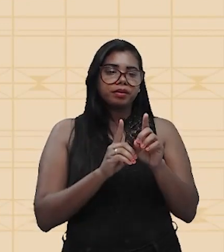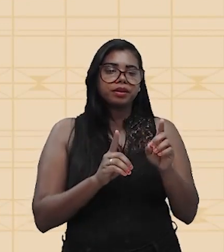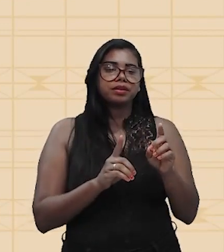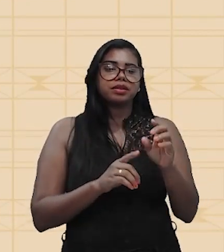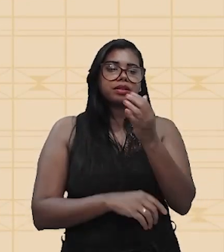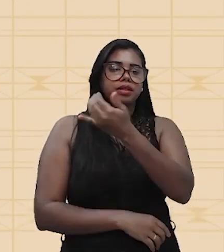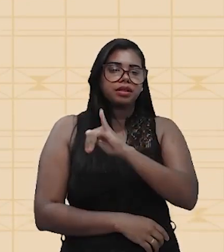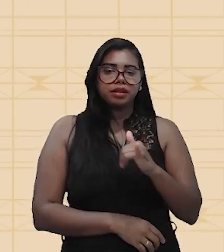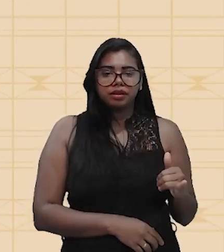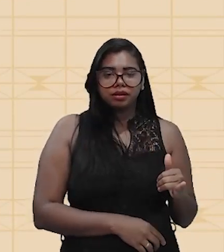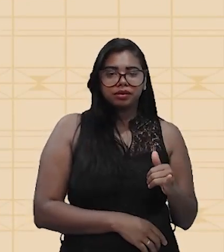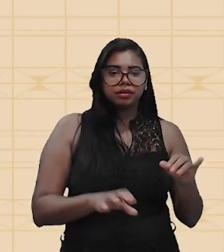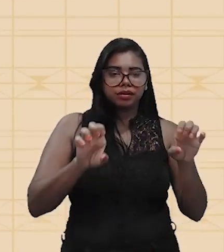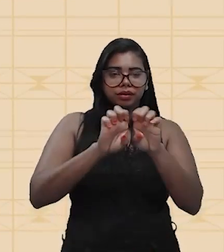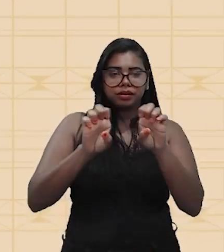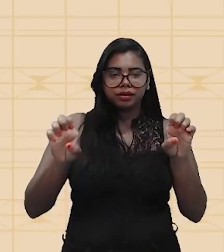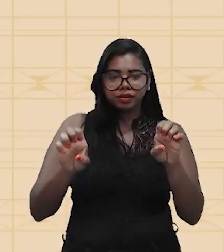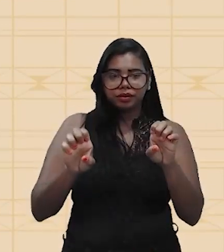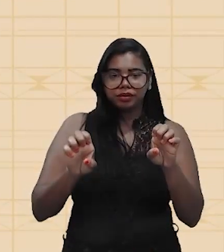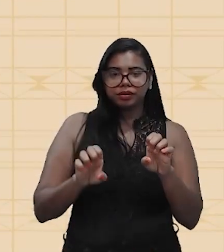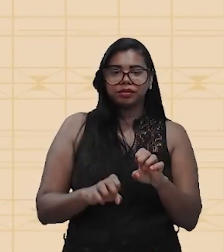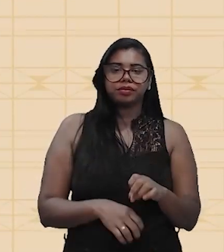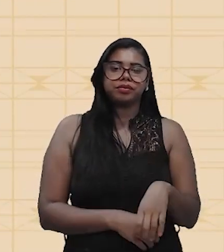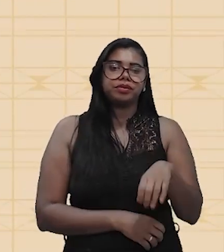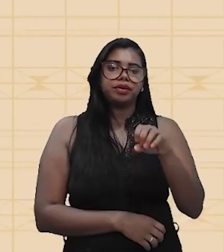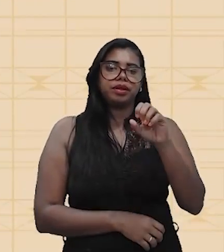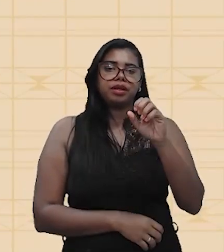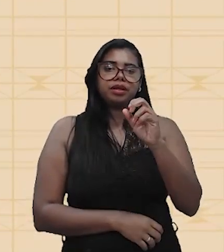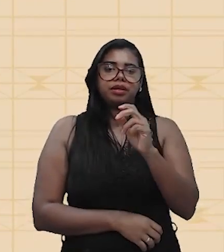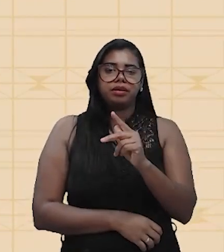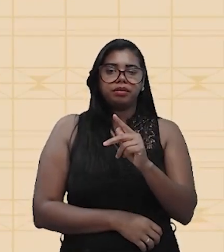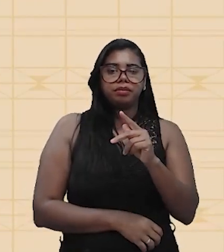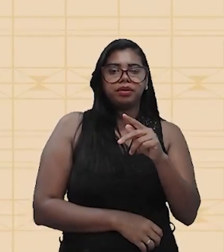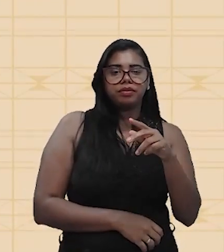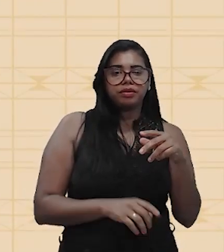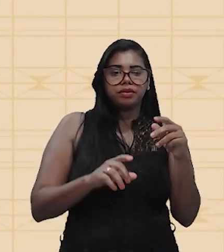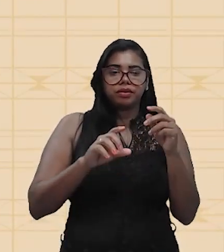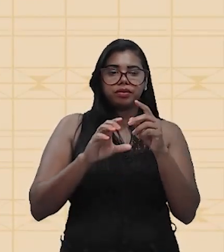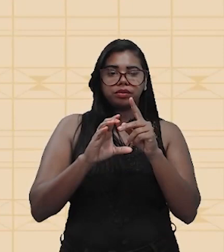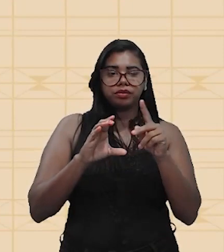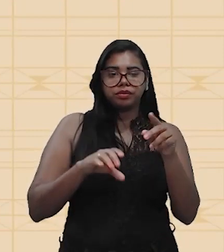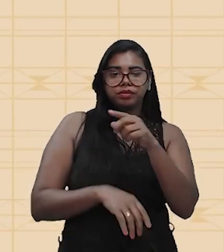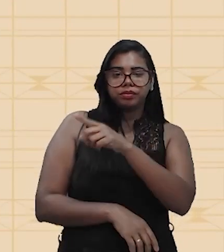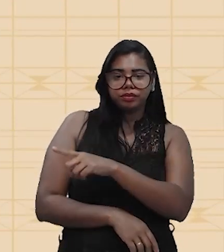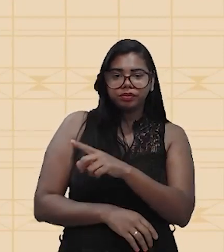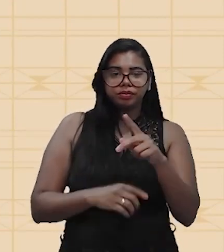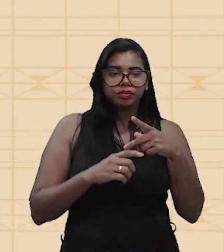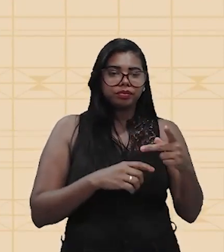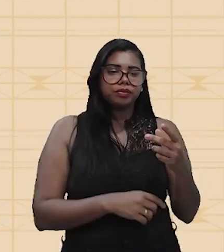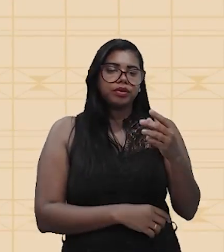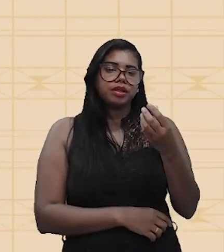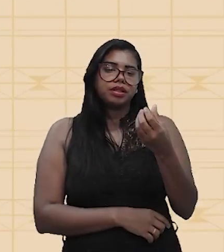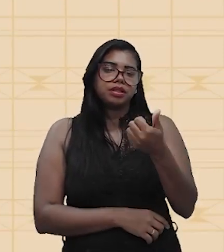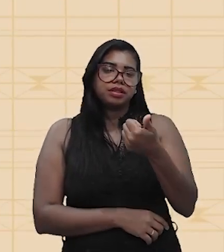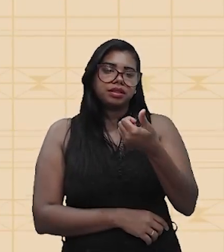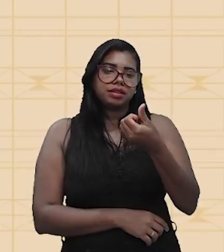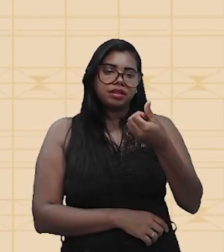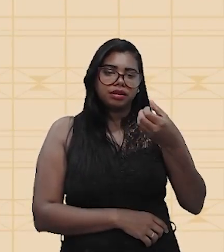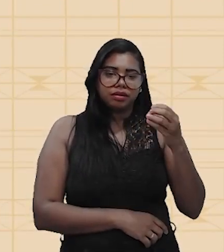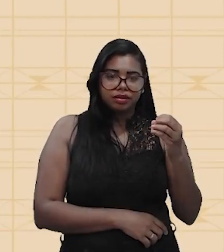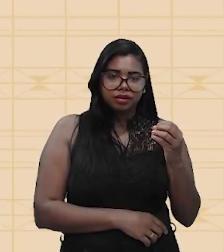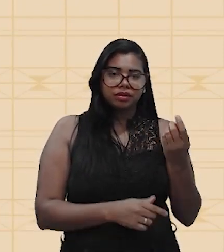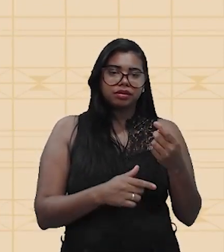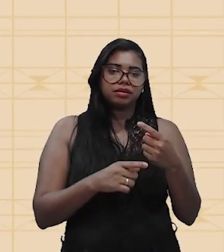a equação P vezes T, onde vamos pegar a potência que você acabou de achar, 160, e multiplicar pelo tempo, 10